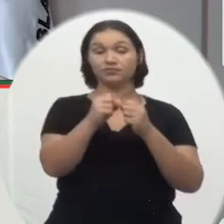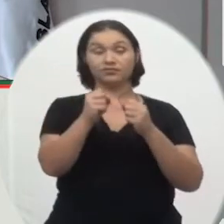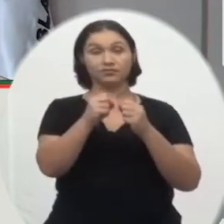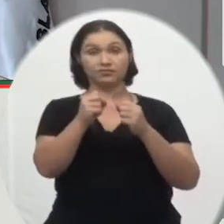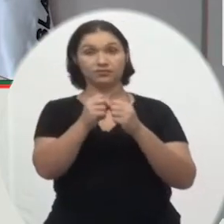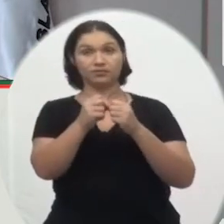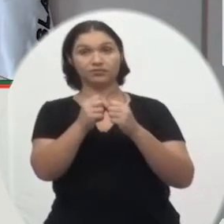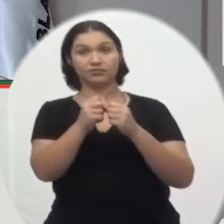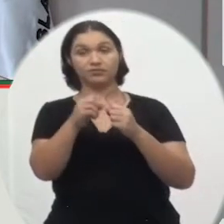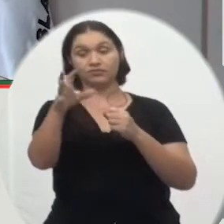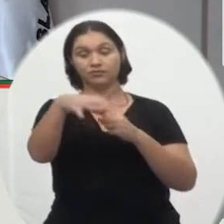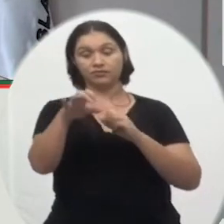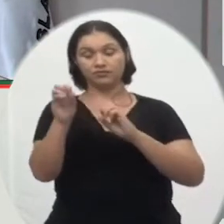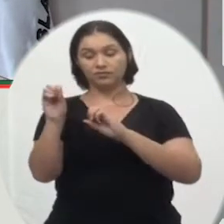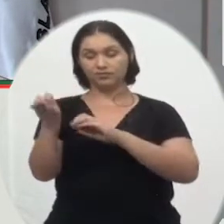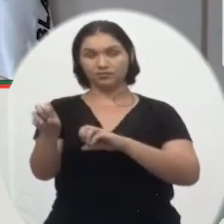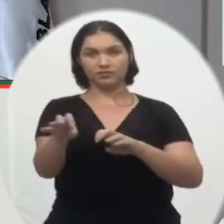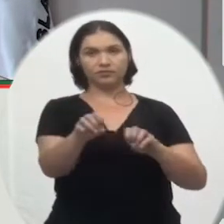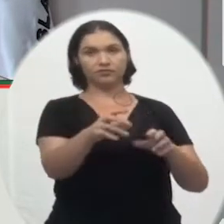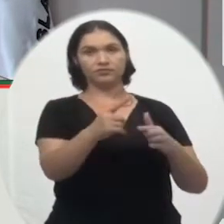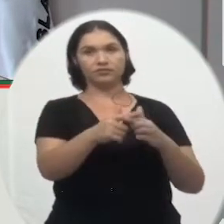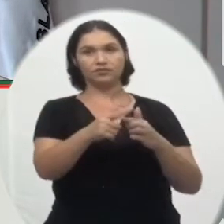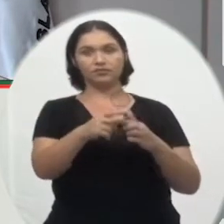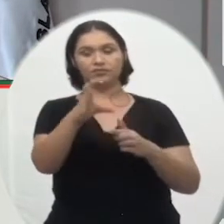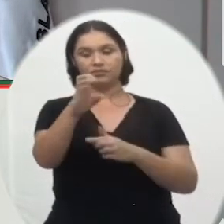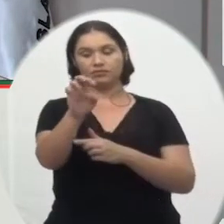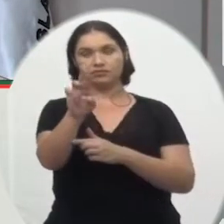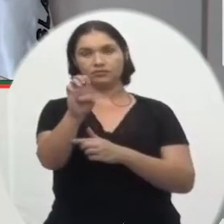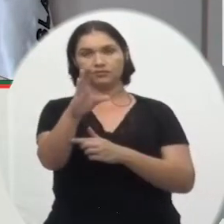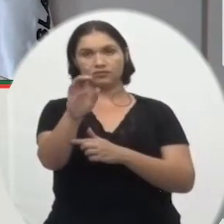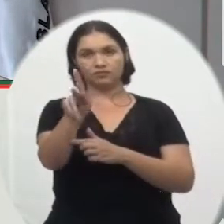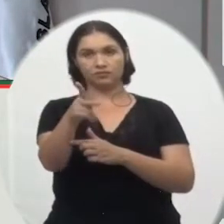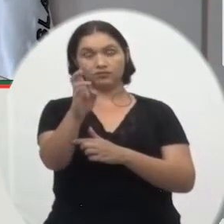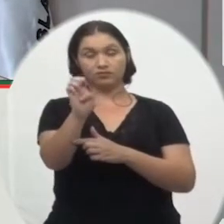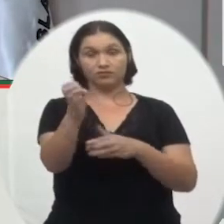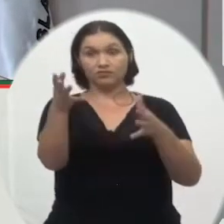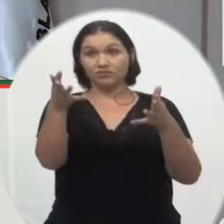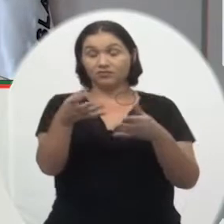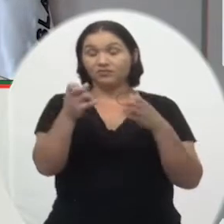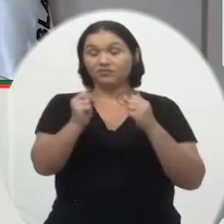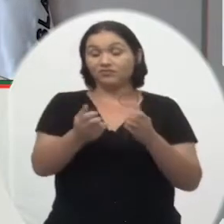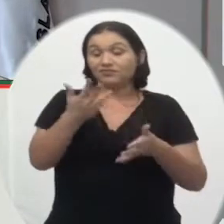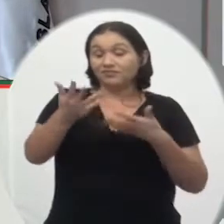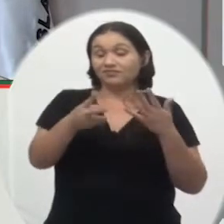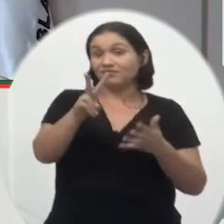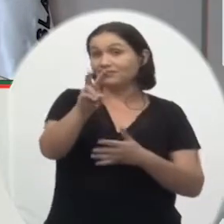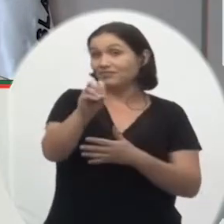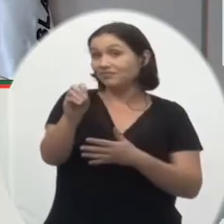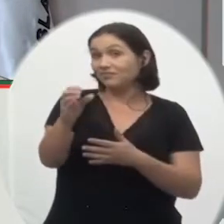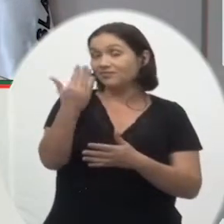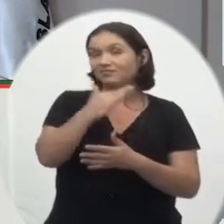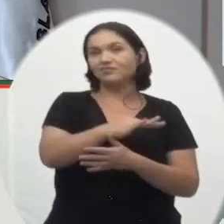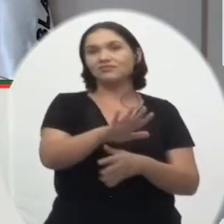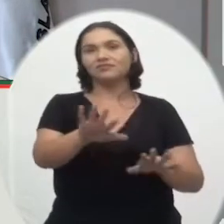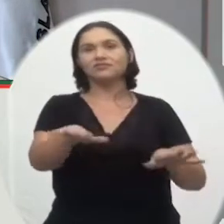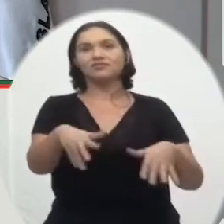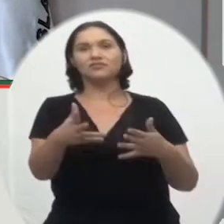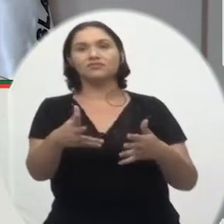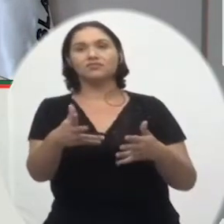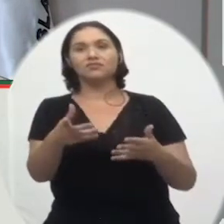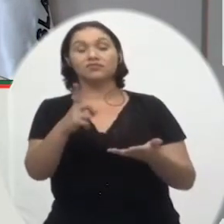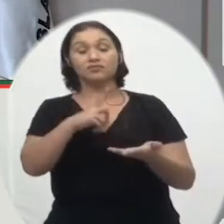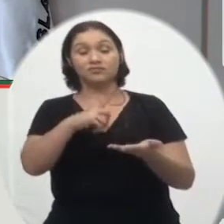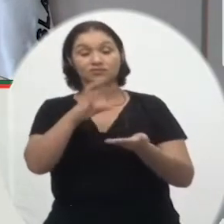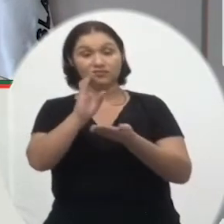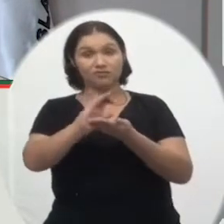no distrito do Rio Maina, vai atender praticamente 200 crianças. E quando a gente tem um investimento na educação,